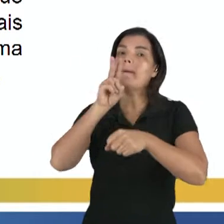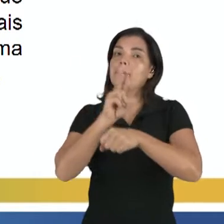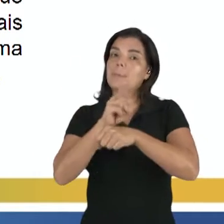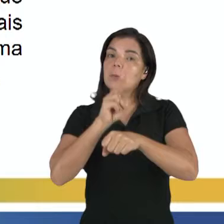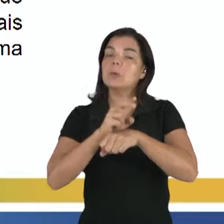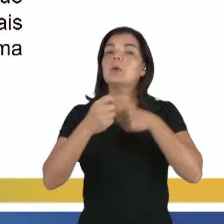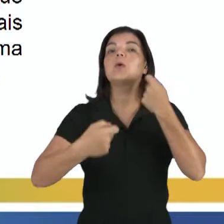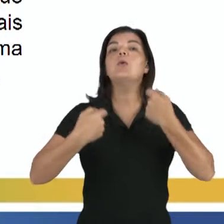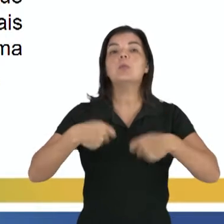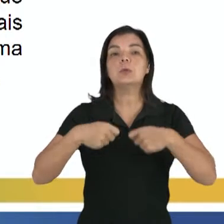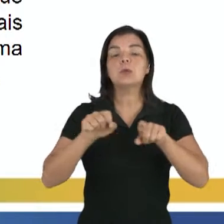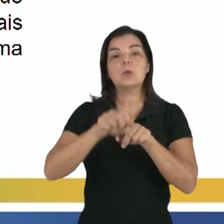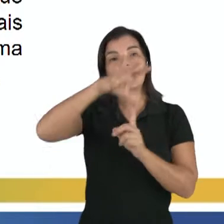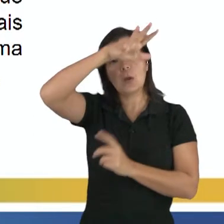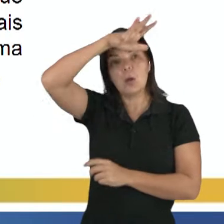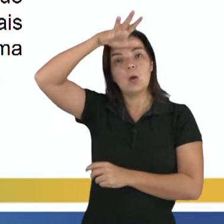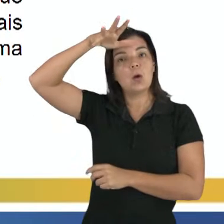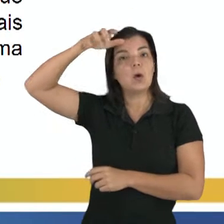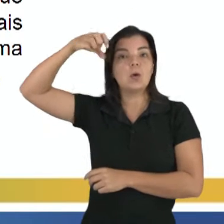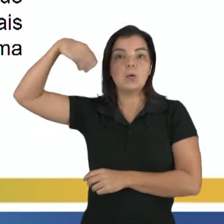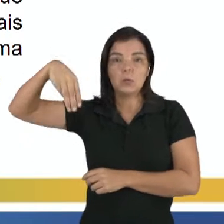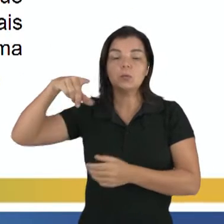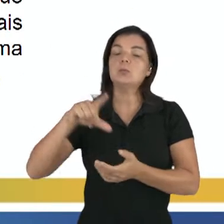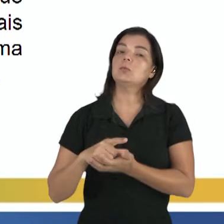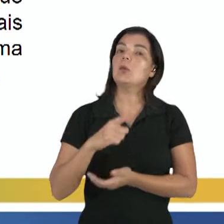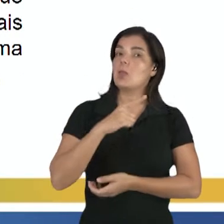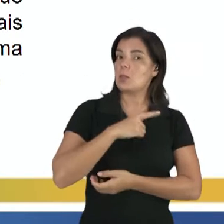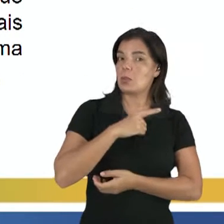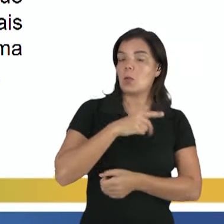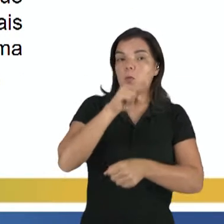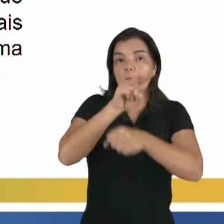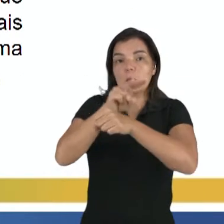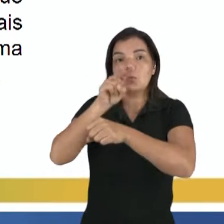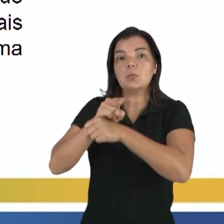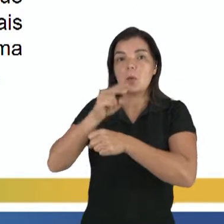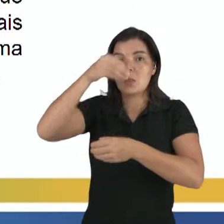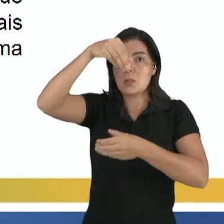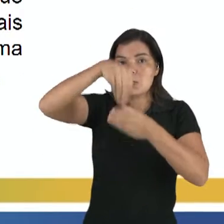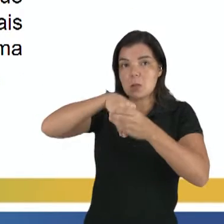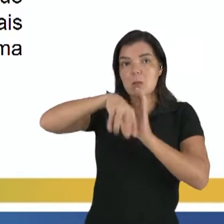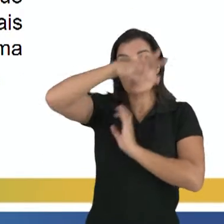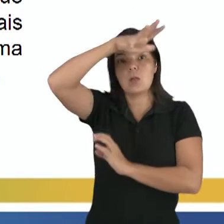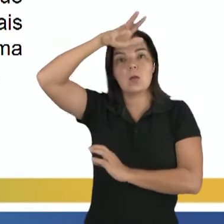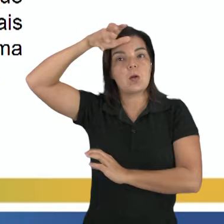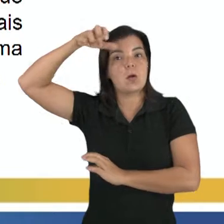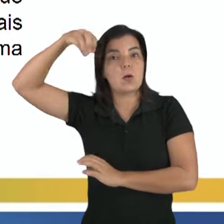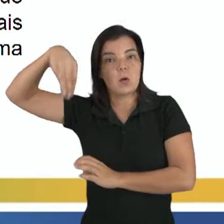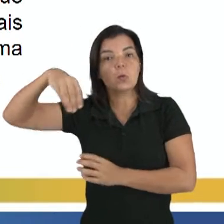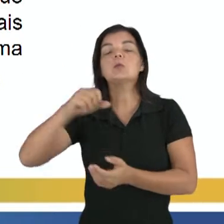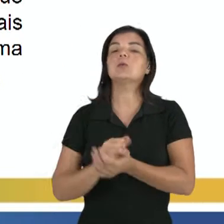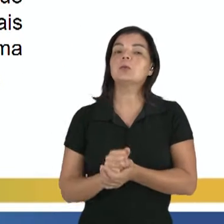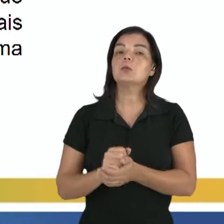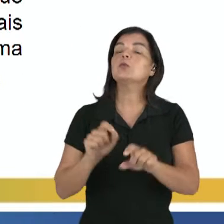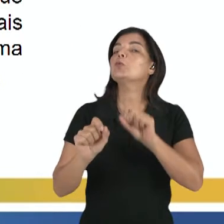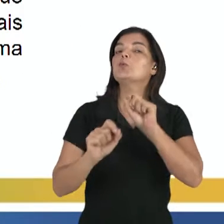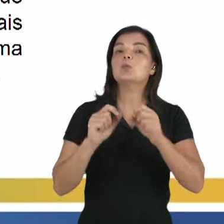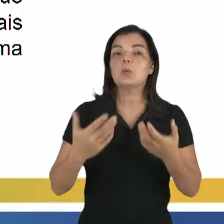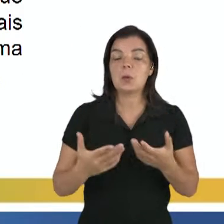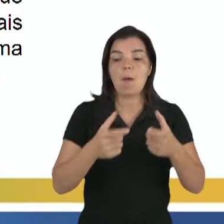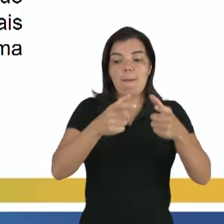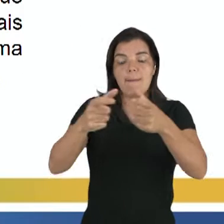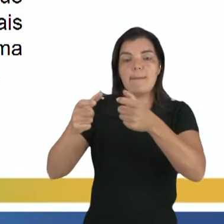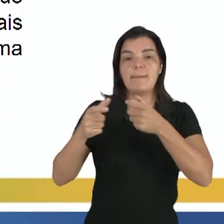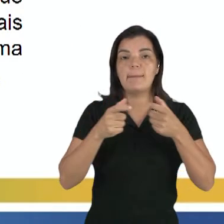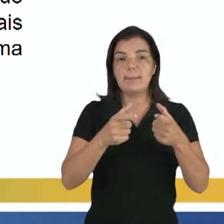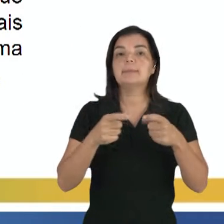preservação, é a nossa Amazônia. Existem unidades de conservação e de preservação dentro da nossa Amazônia que resguardam esses